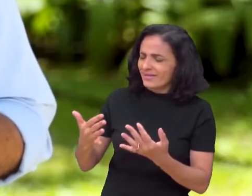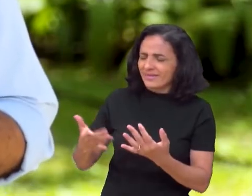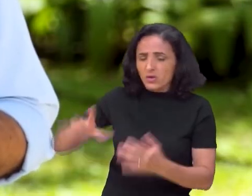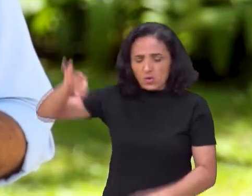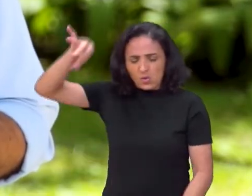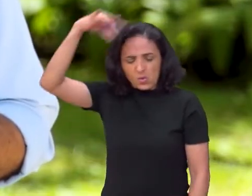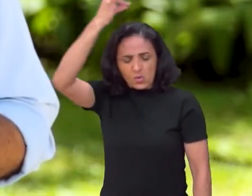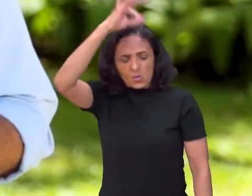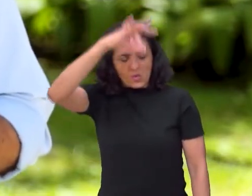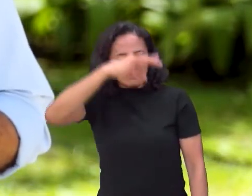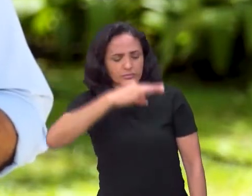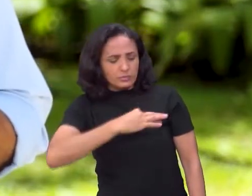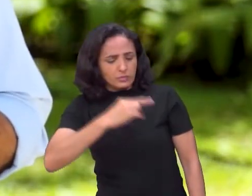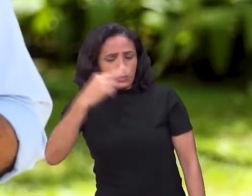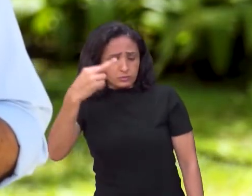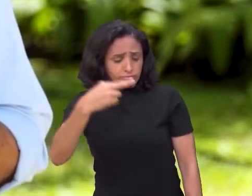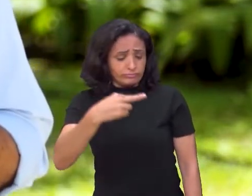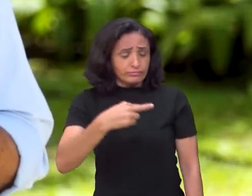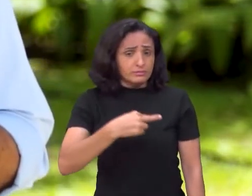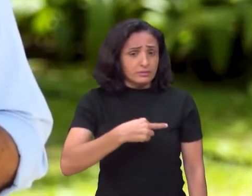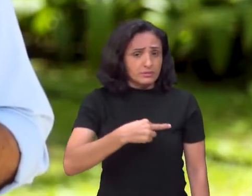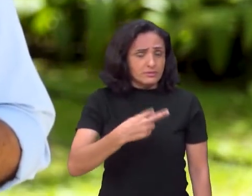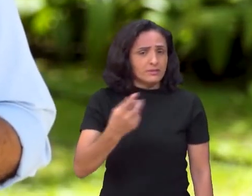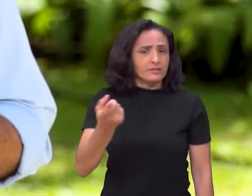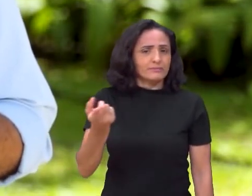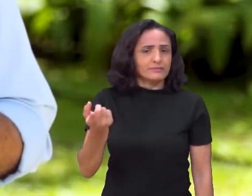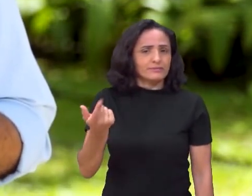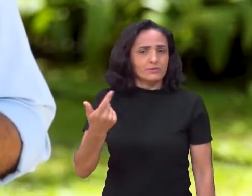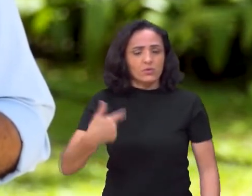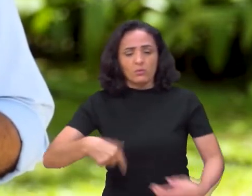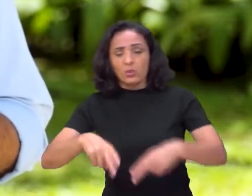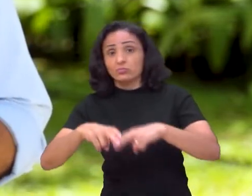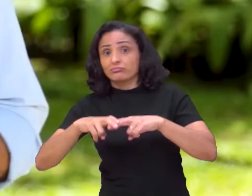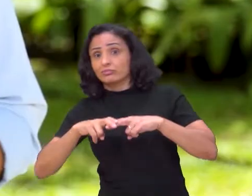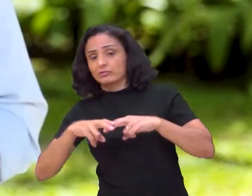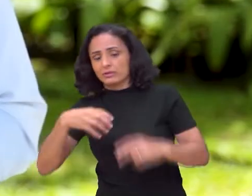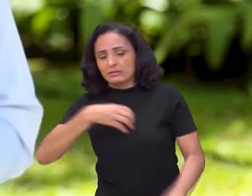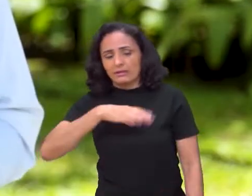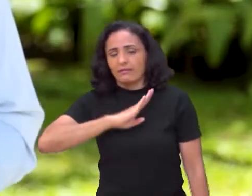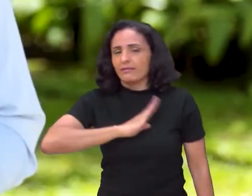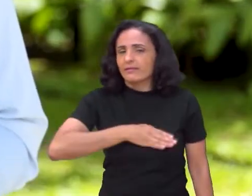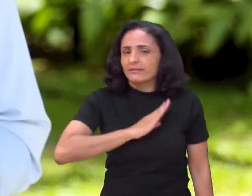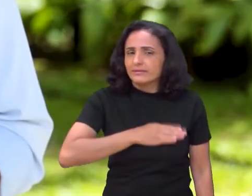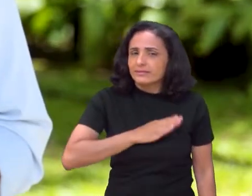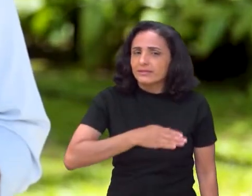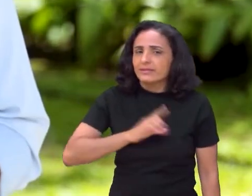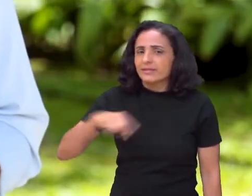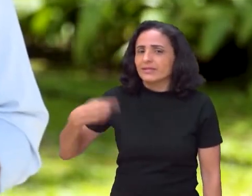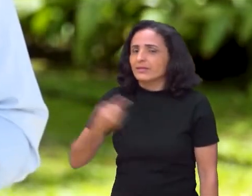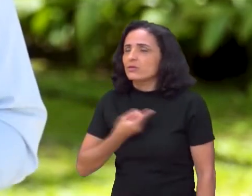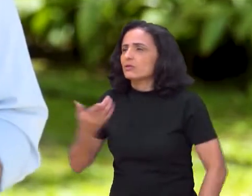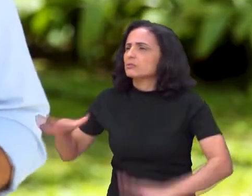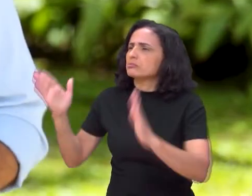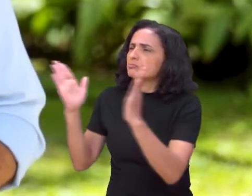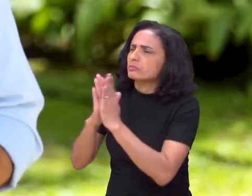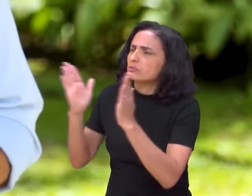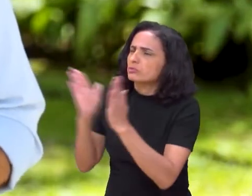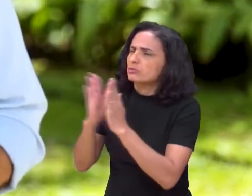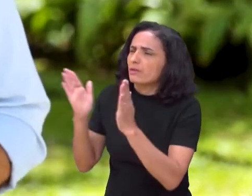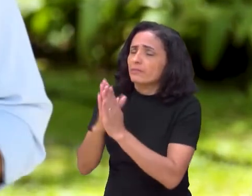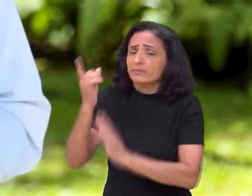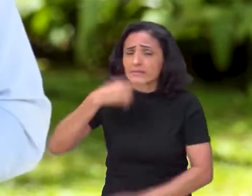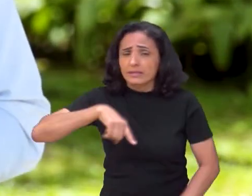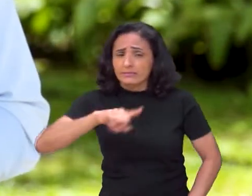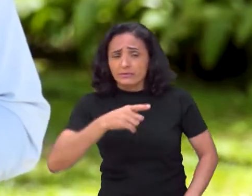corações sabe qual é a intenção do Espírito. E é Ele que, segundo Deus, intercede pelos santos. Nós podemos